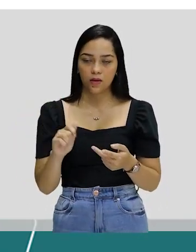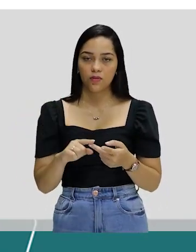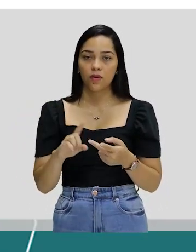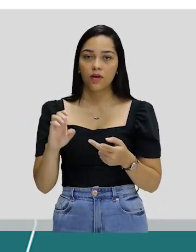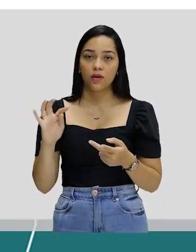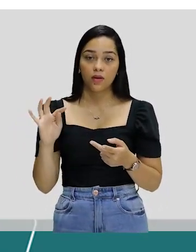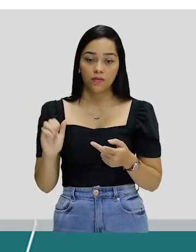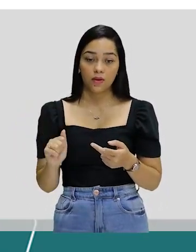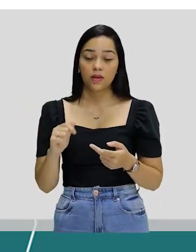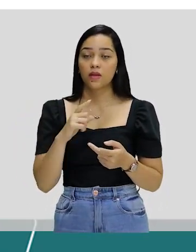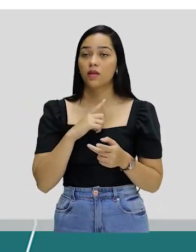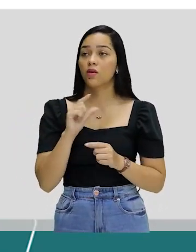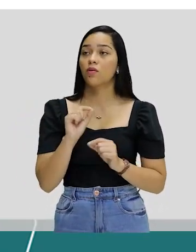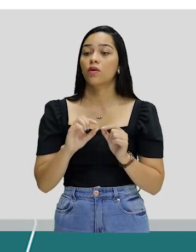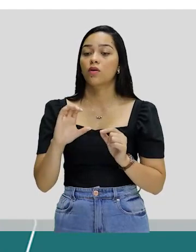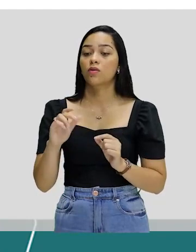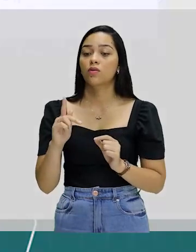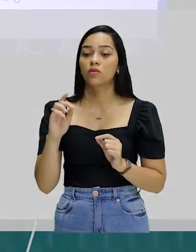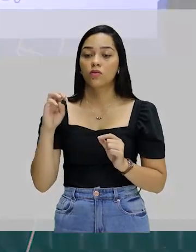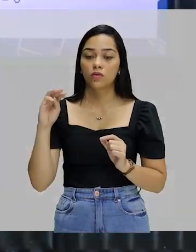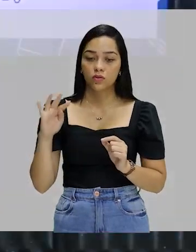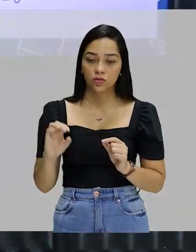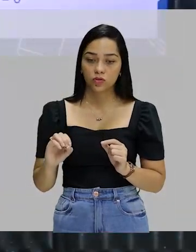beta até chegar no chumbo